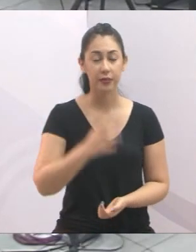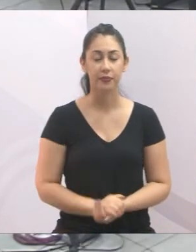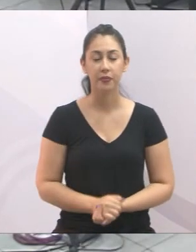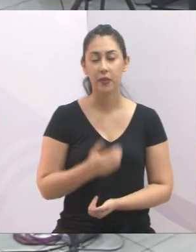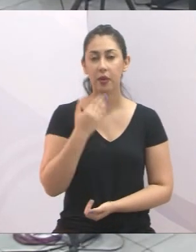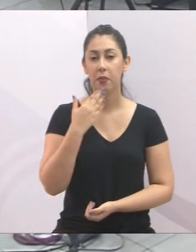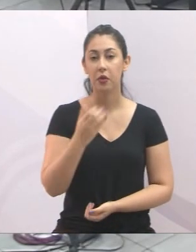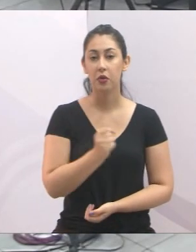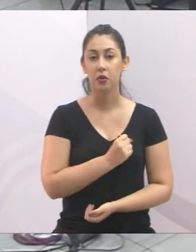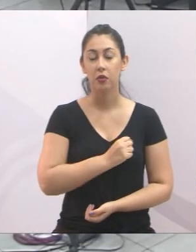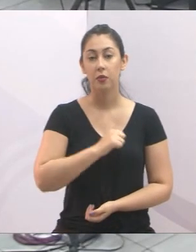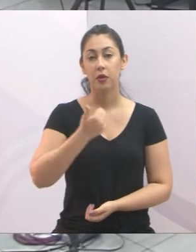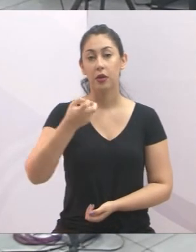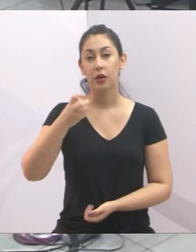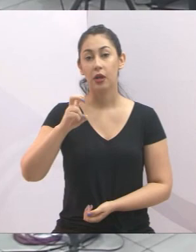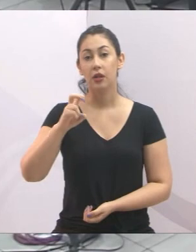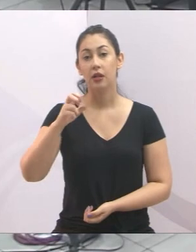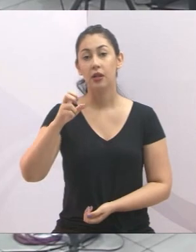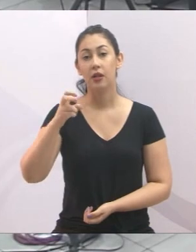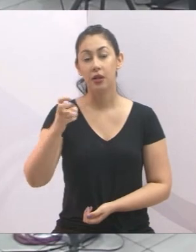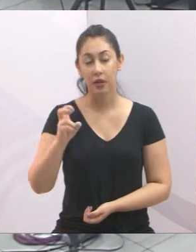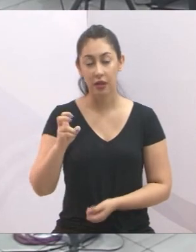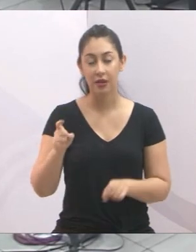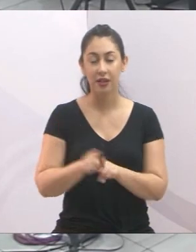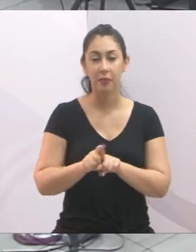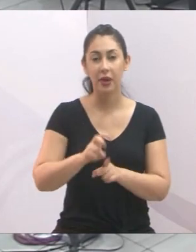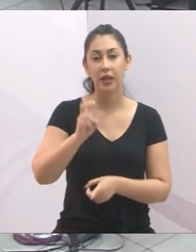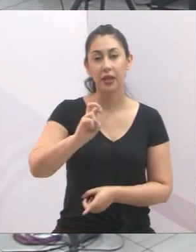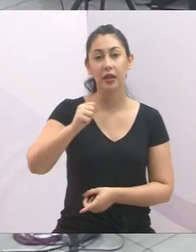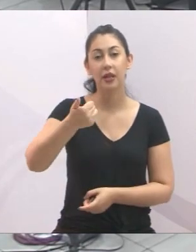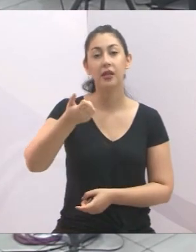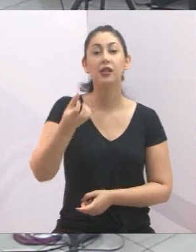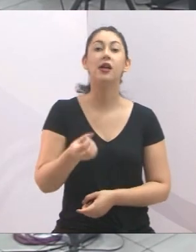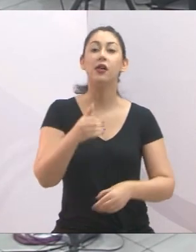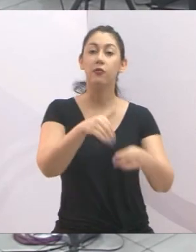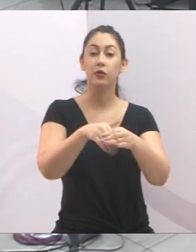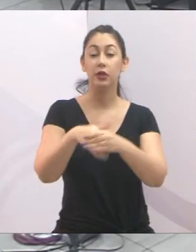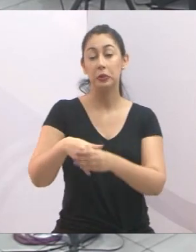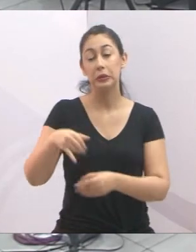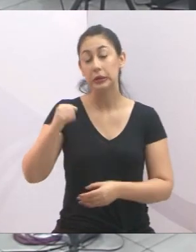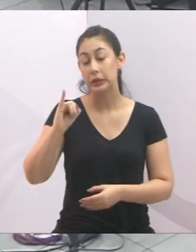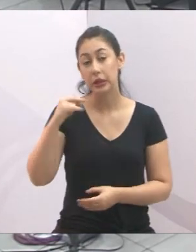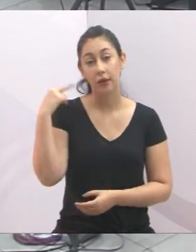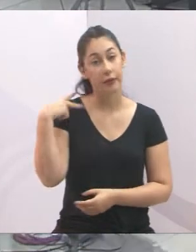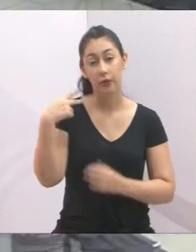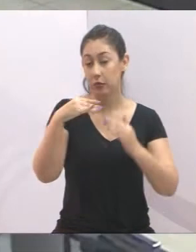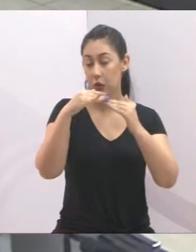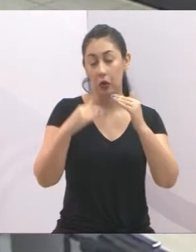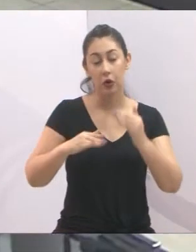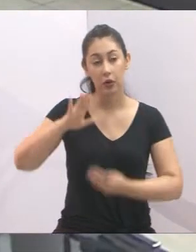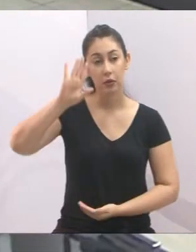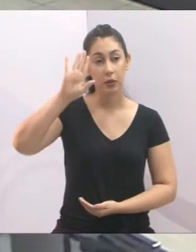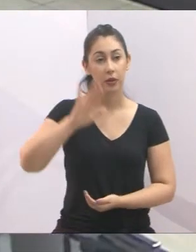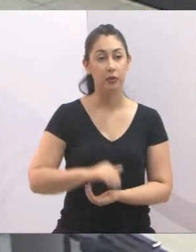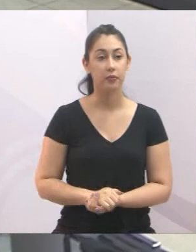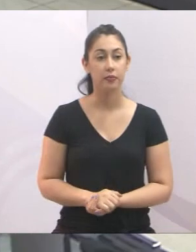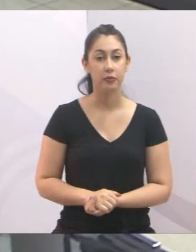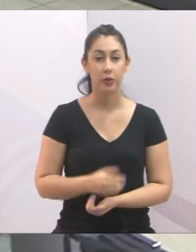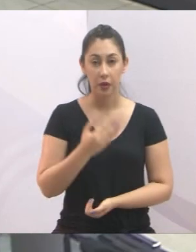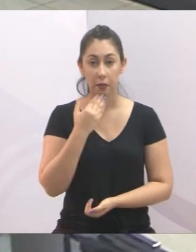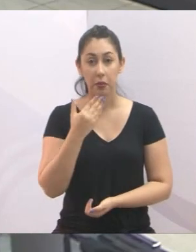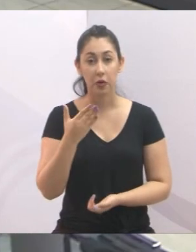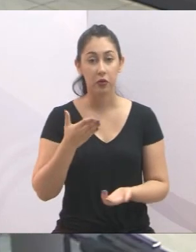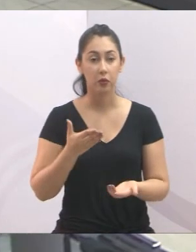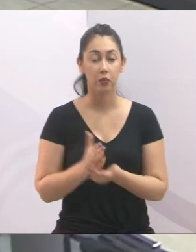Requerimento número 515 e 516. Em votação, os vereadores contrários se manifestem levantando o braço.